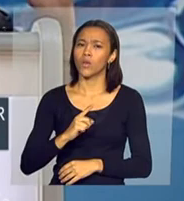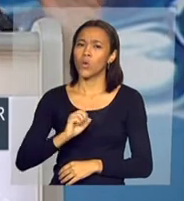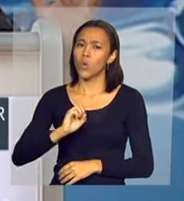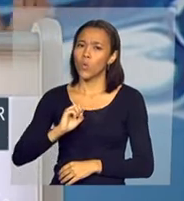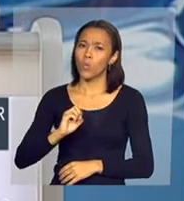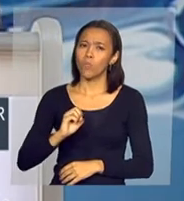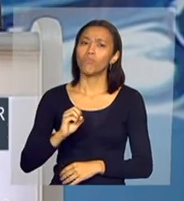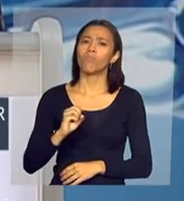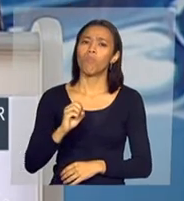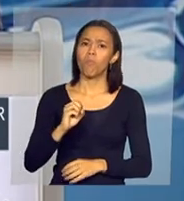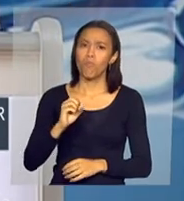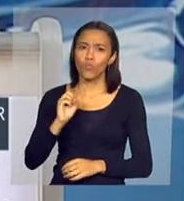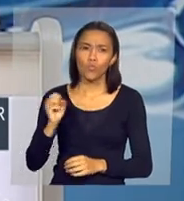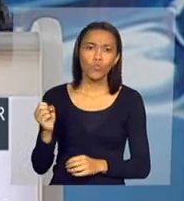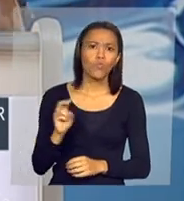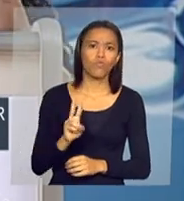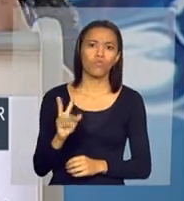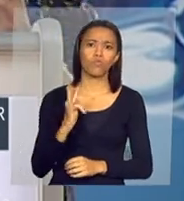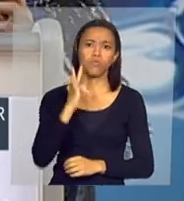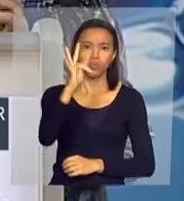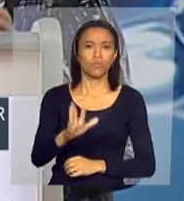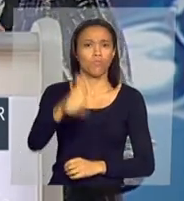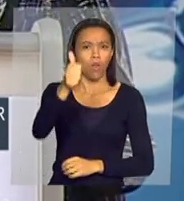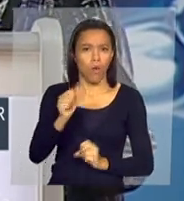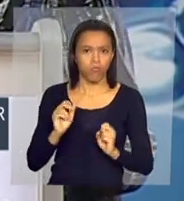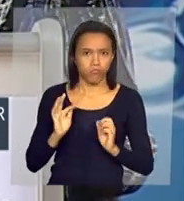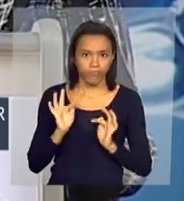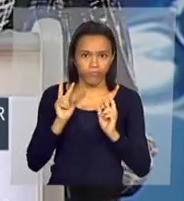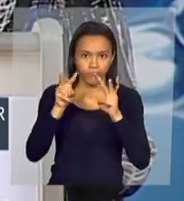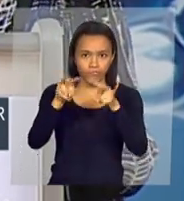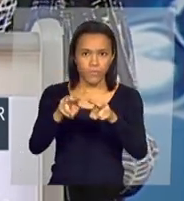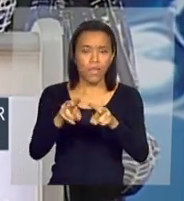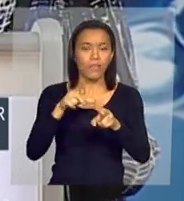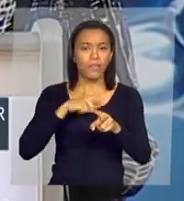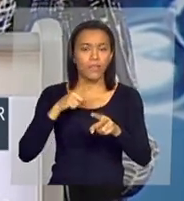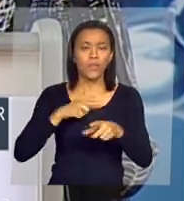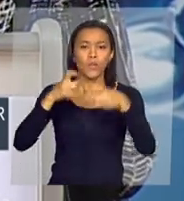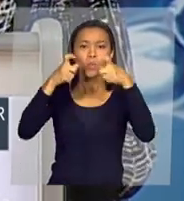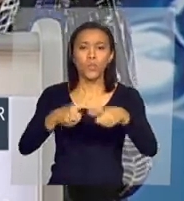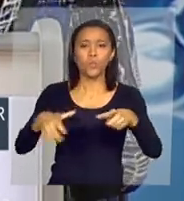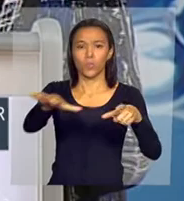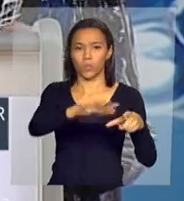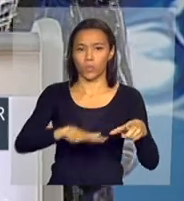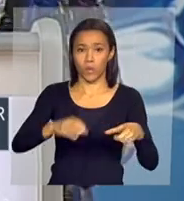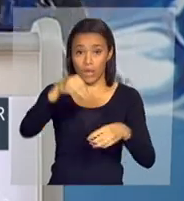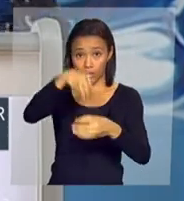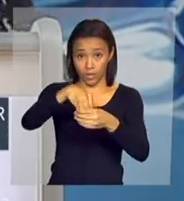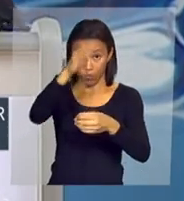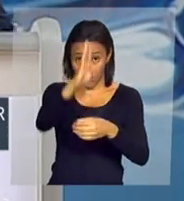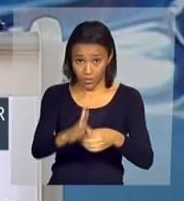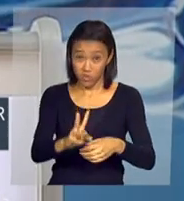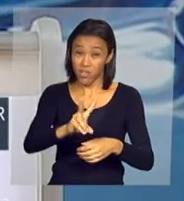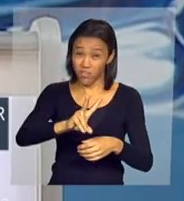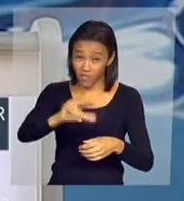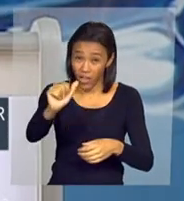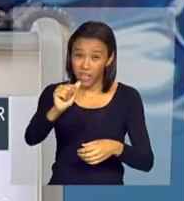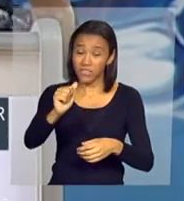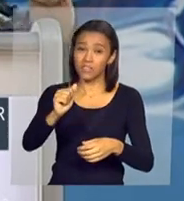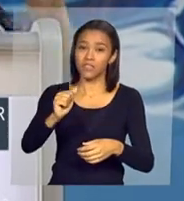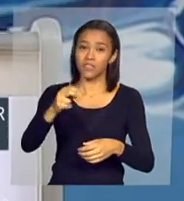uma grande perspectiva. Presidenta, tem uma região do Brasil que vai ser uma das